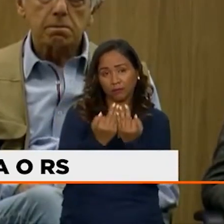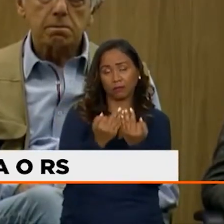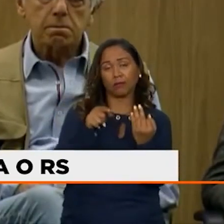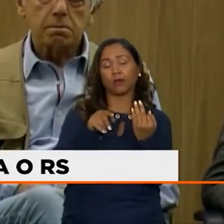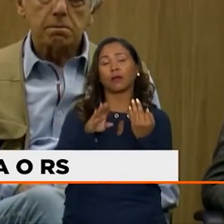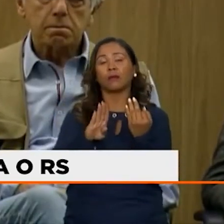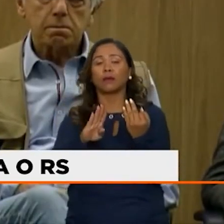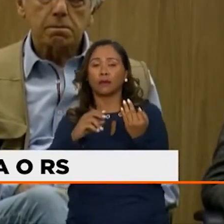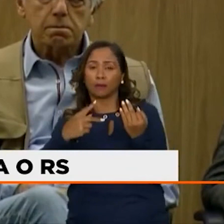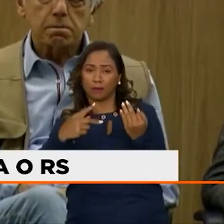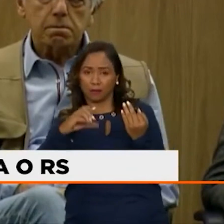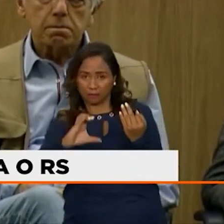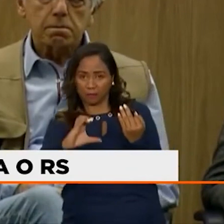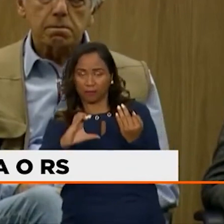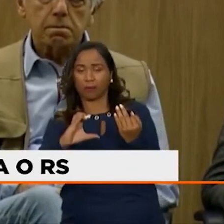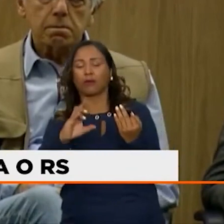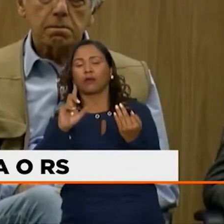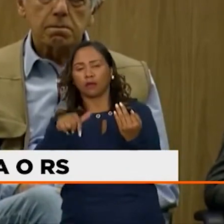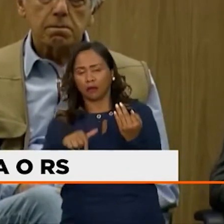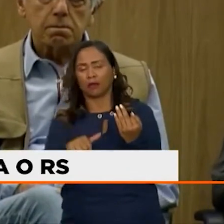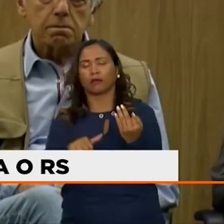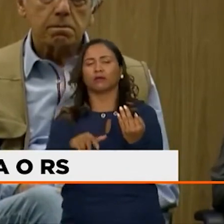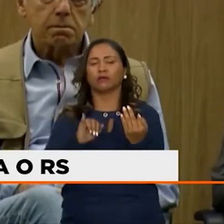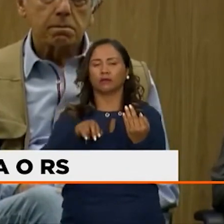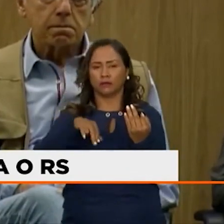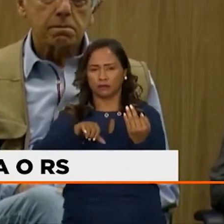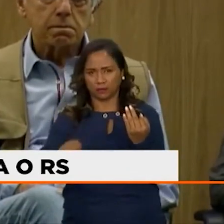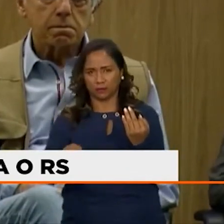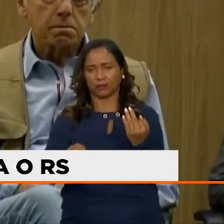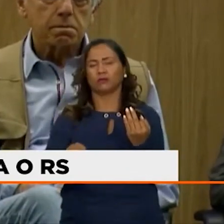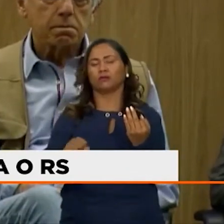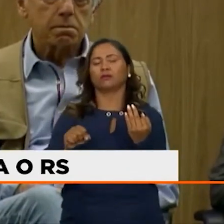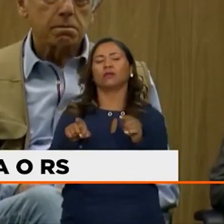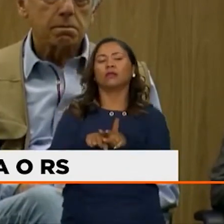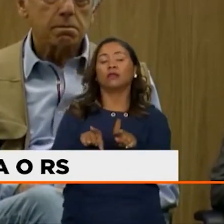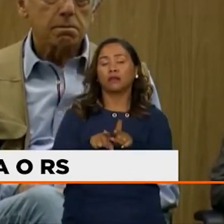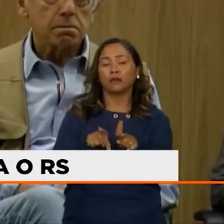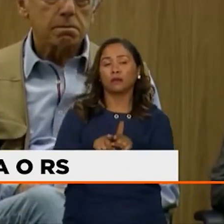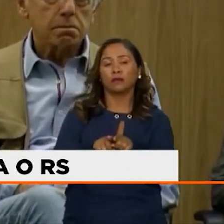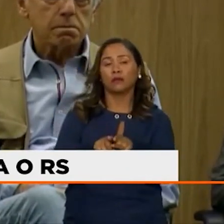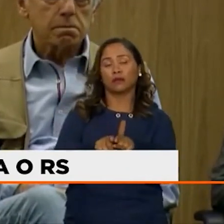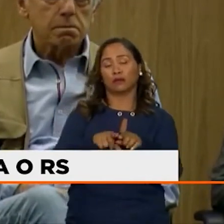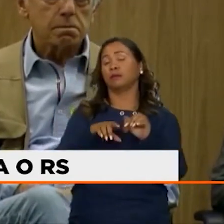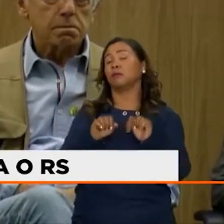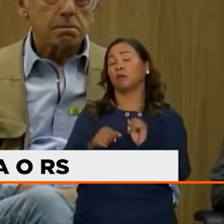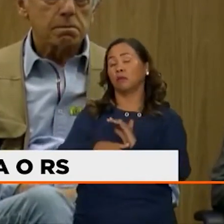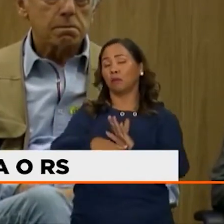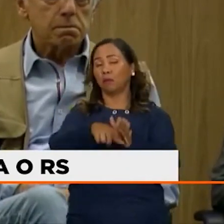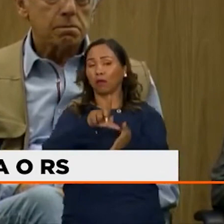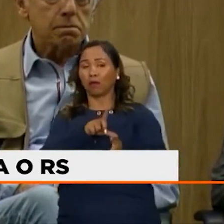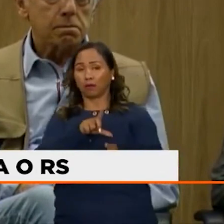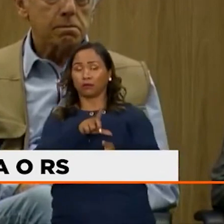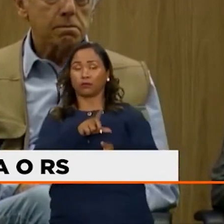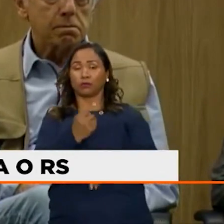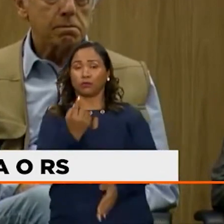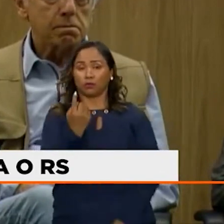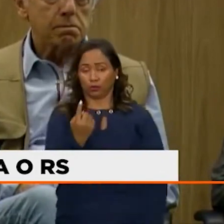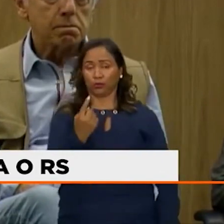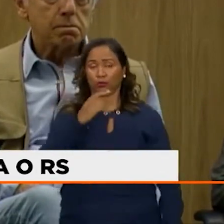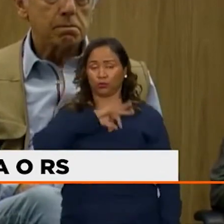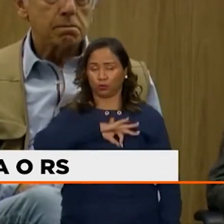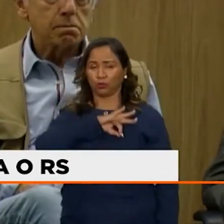o PPC, o benefício de prestação continuada, além da antecipação, se quiser, um salário